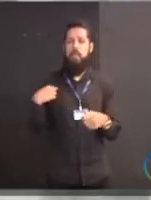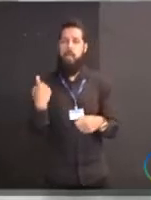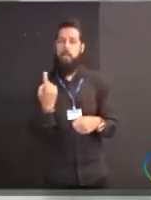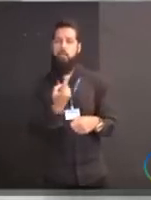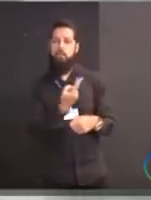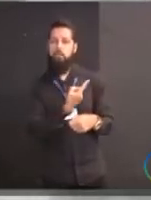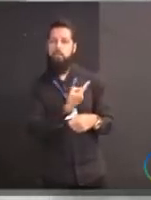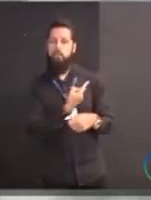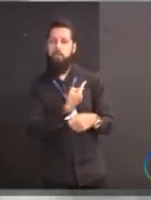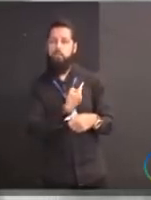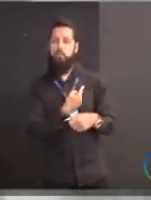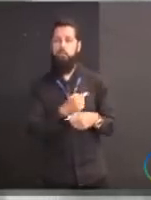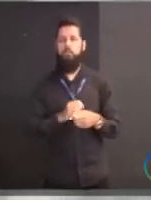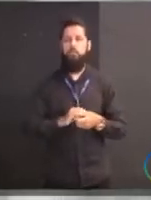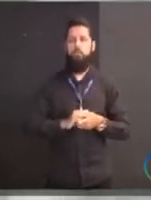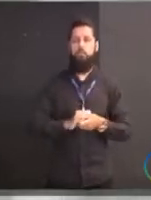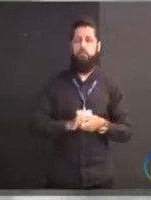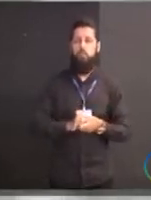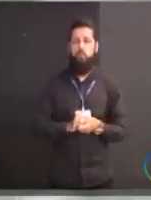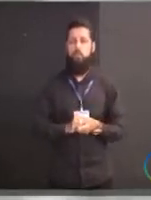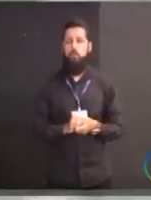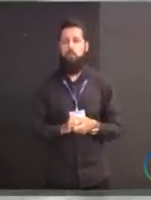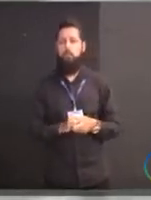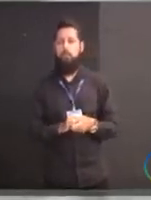nuances, porque